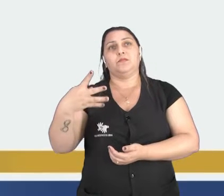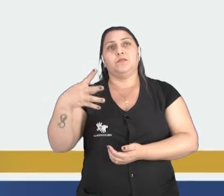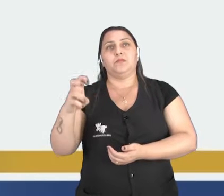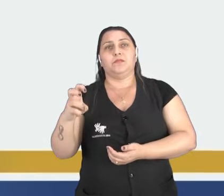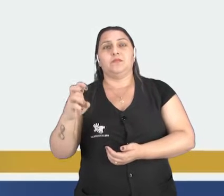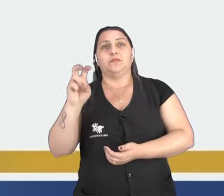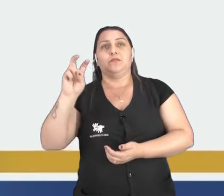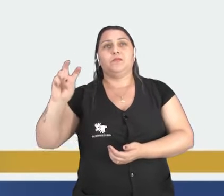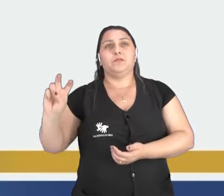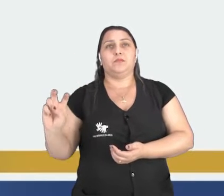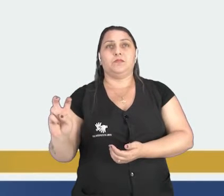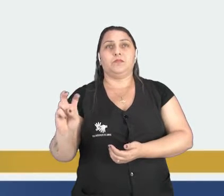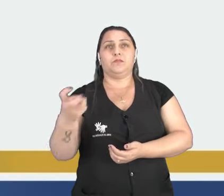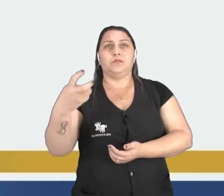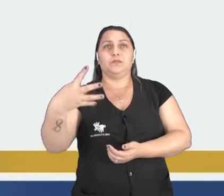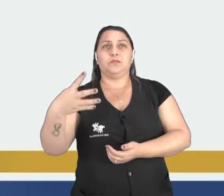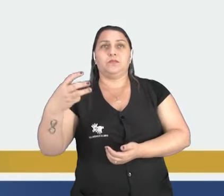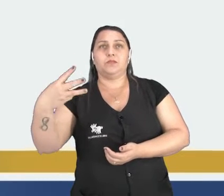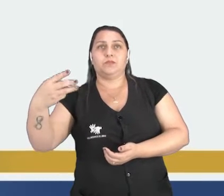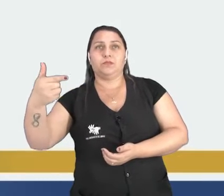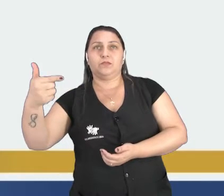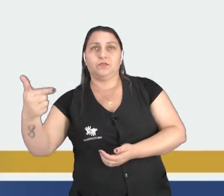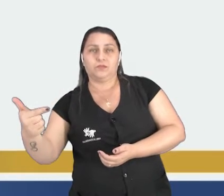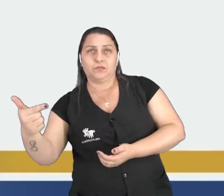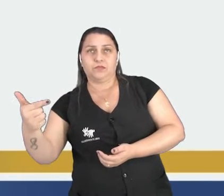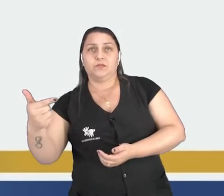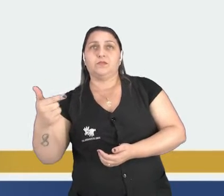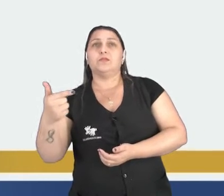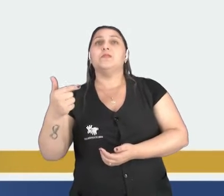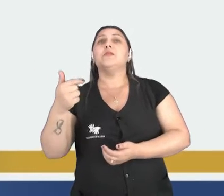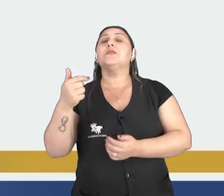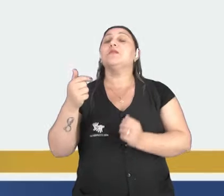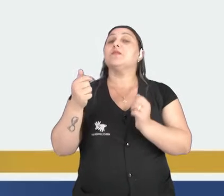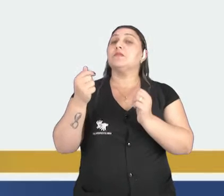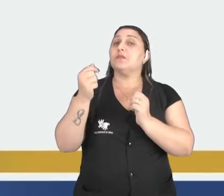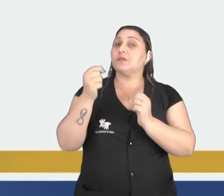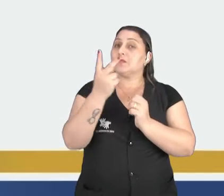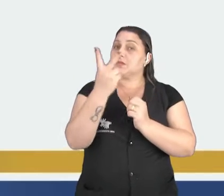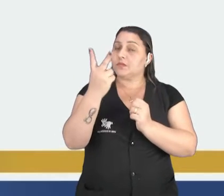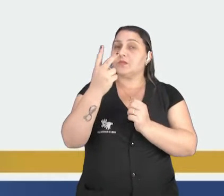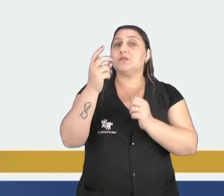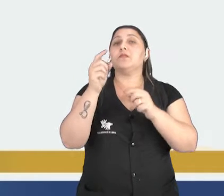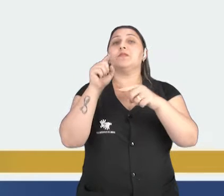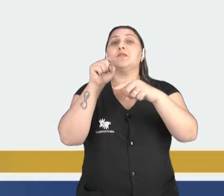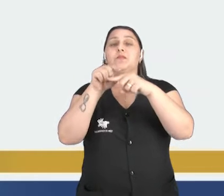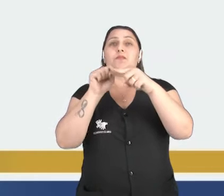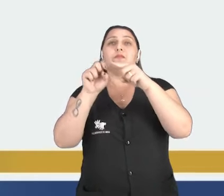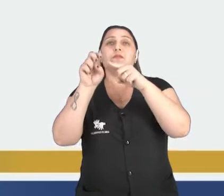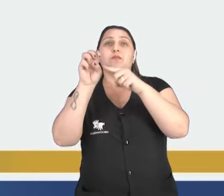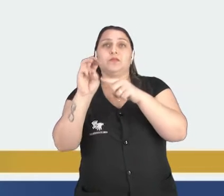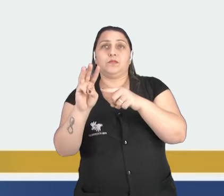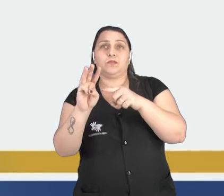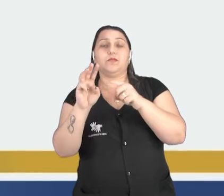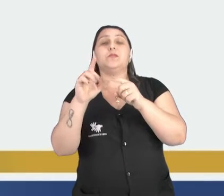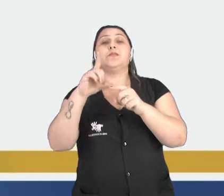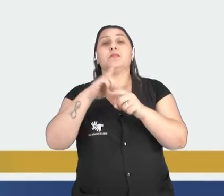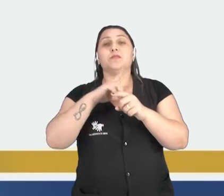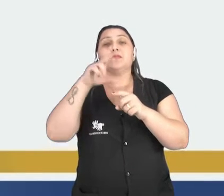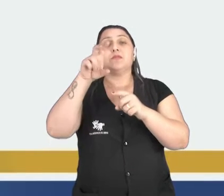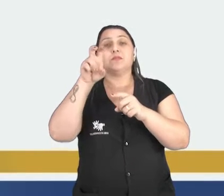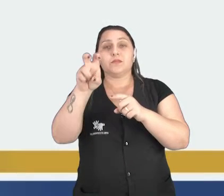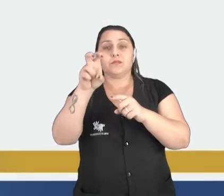12.345 e 54.321, ambos são divisíveis por 3 e têm 5 elementos, 5